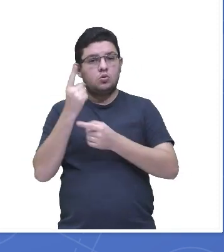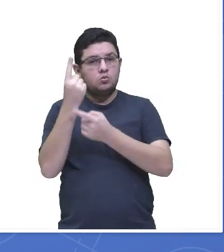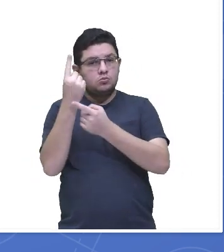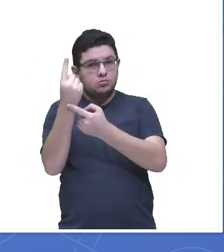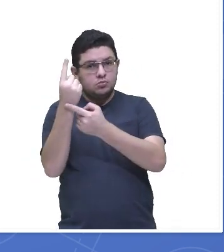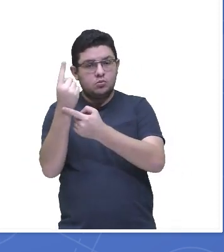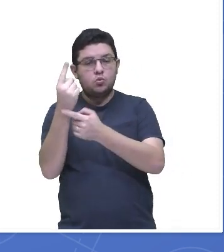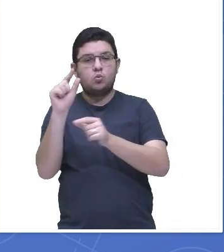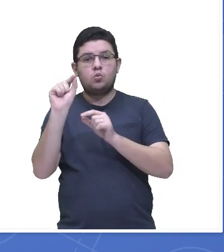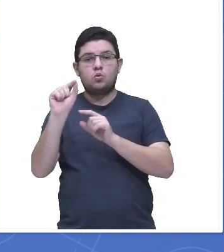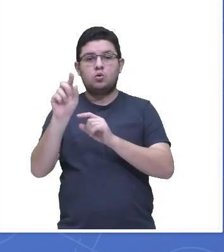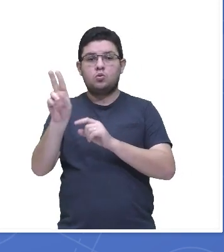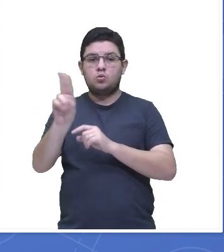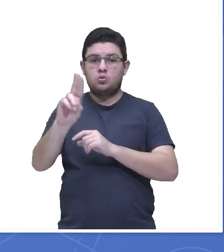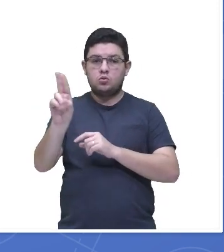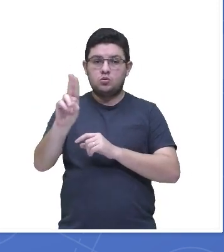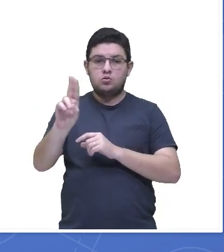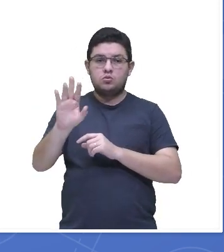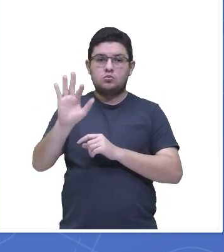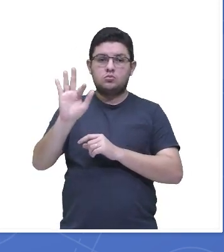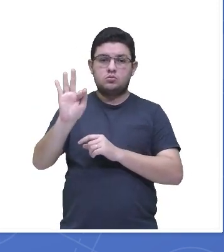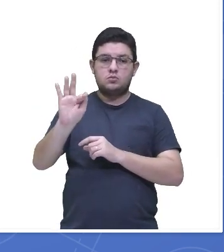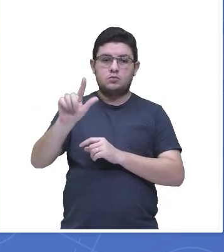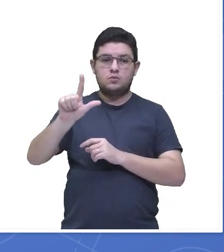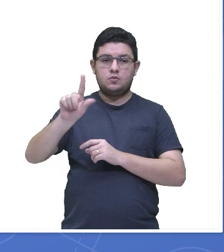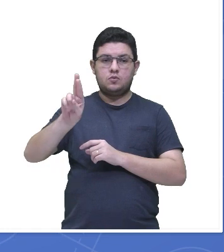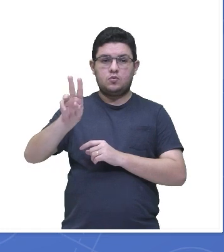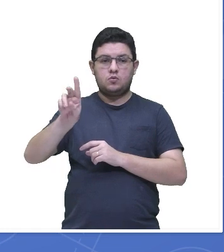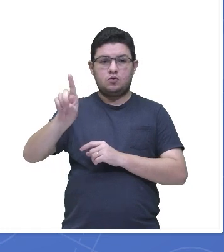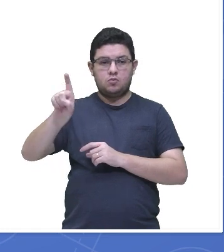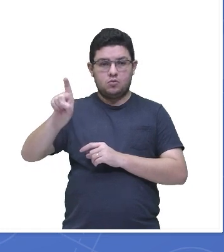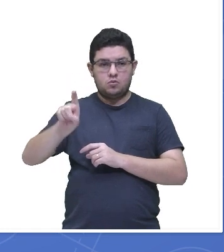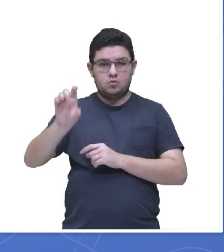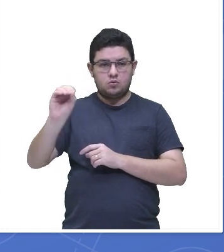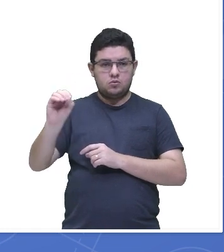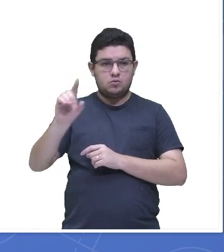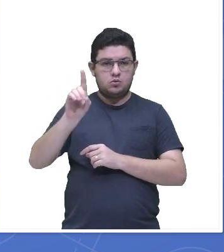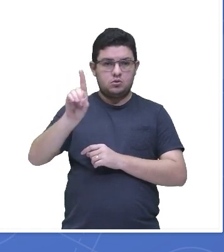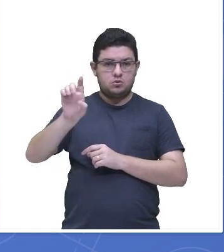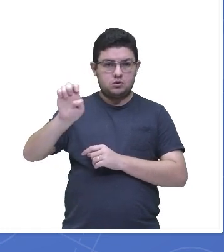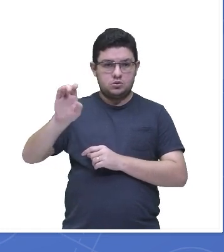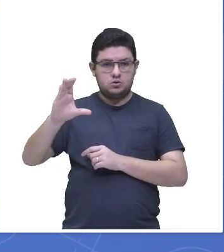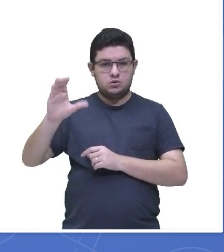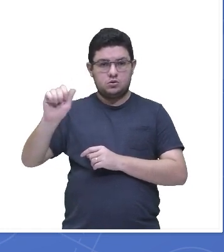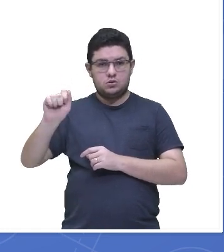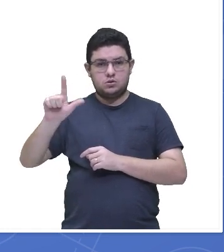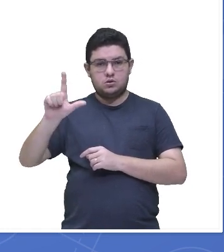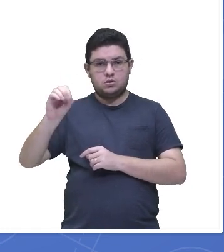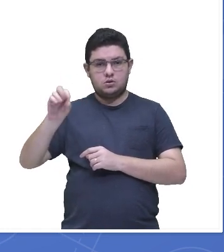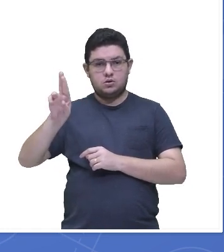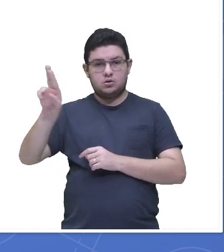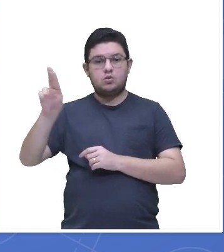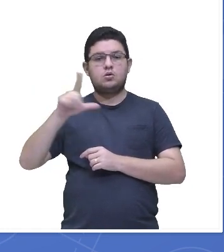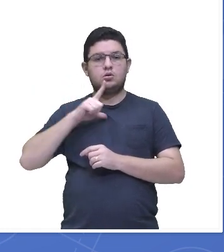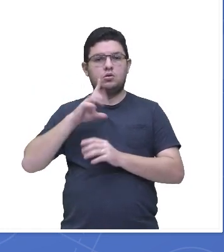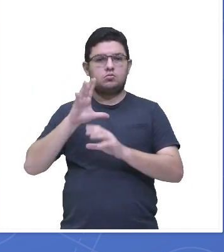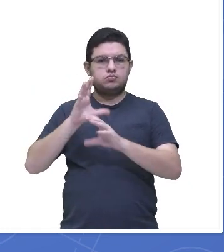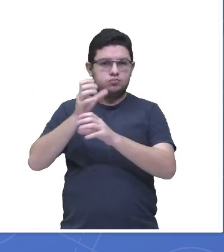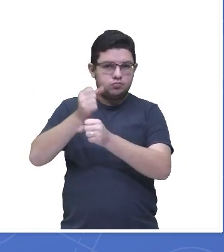de fluxo de calor. Esse fluxo de calor, ele pode ser calculado através de uma expressão